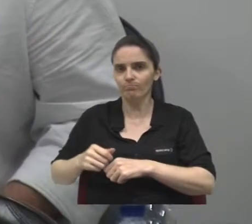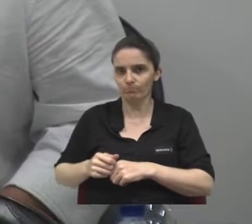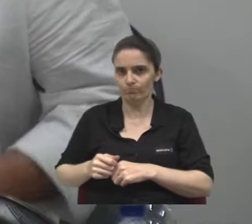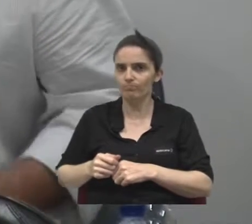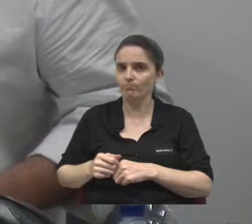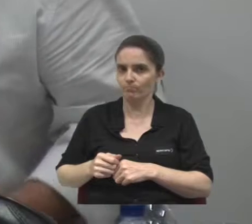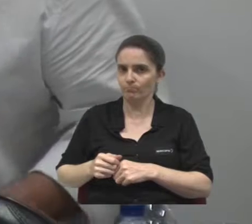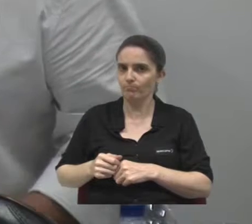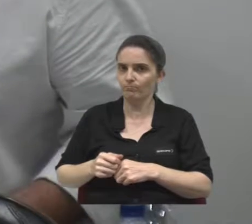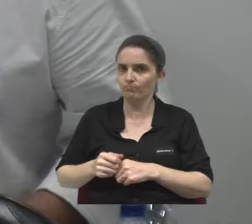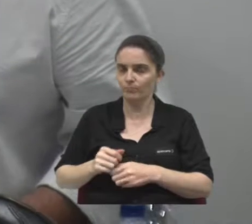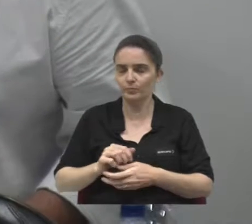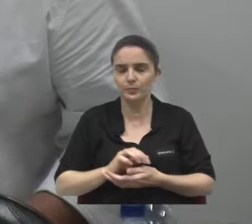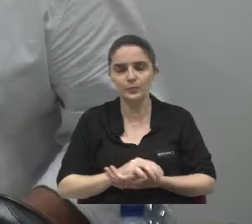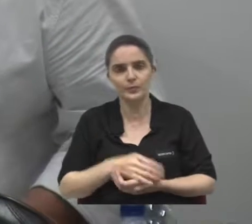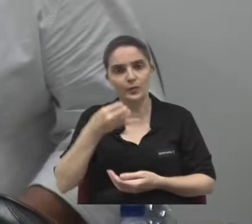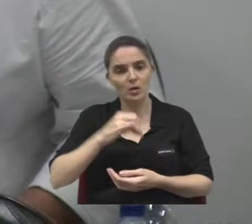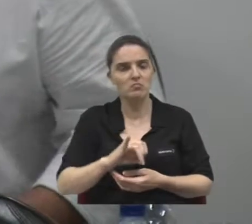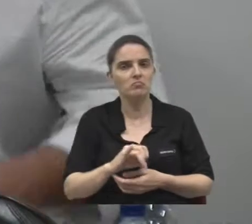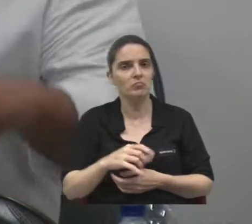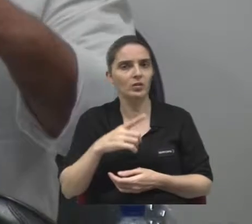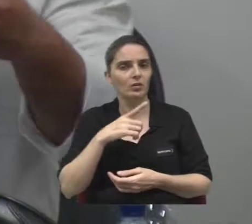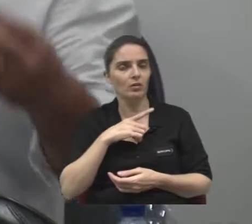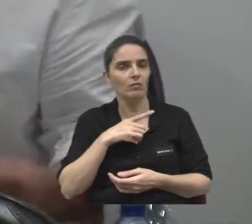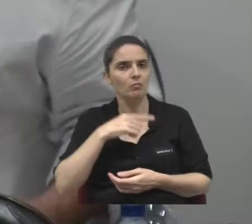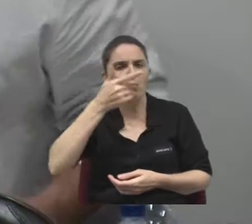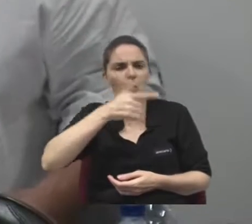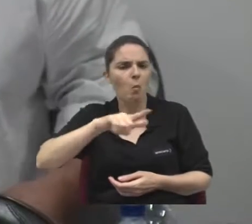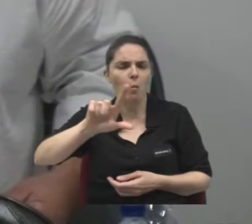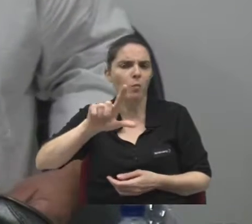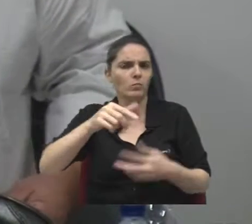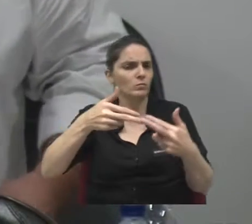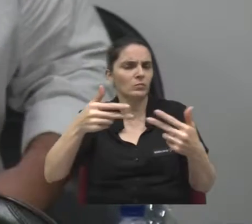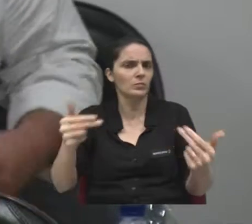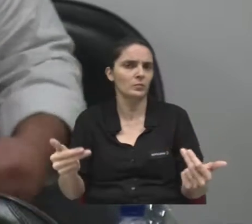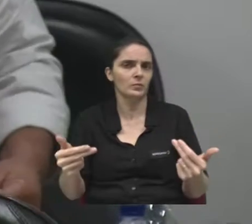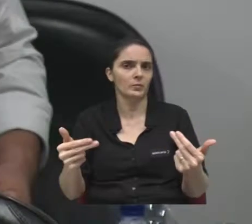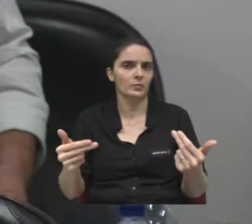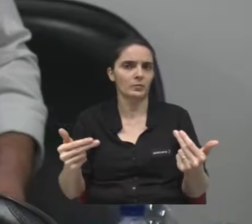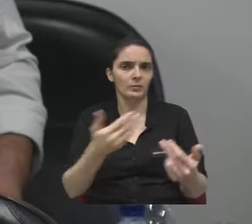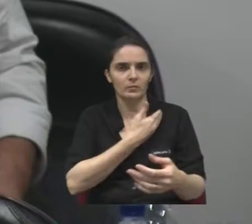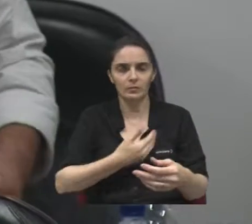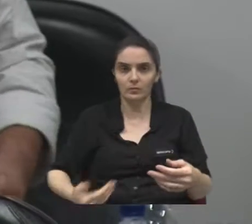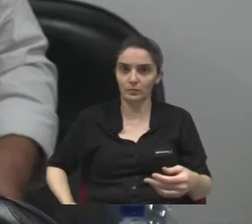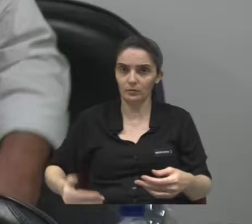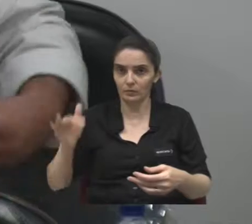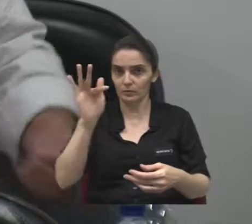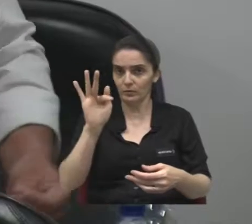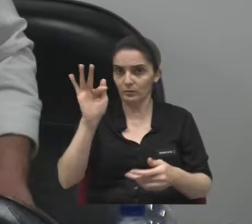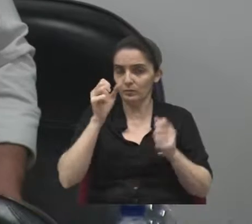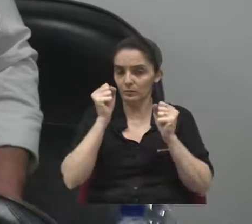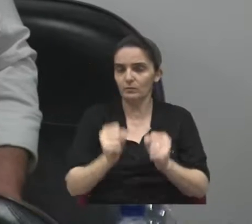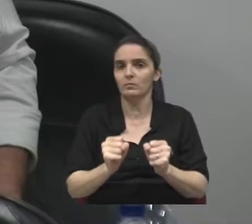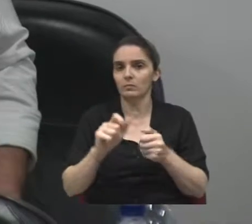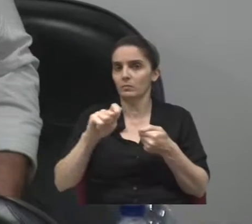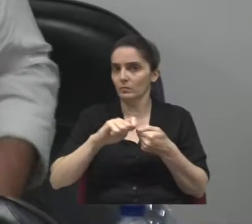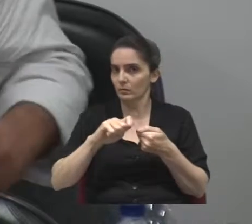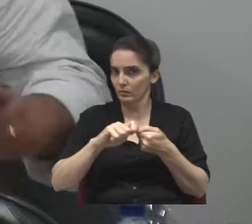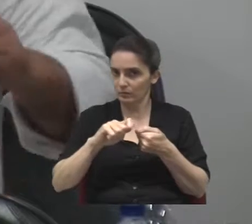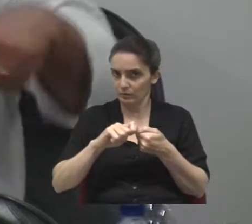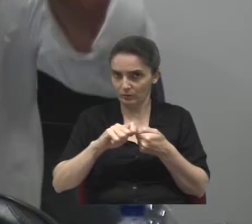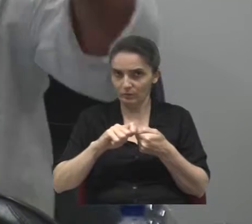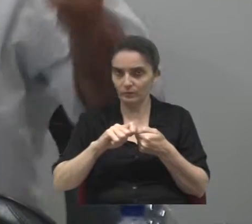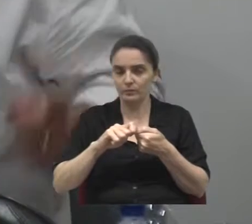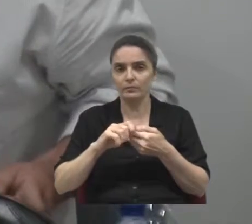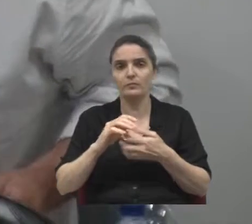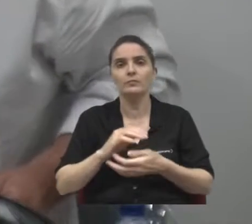Se tem outras alternativas que o governo federal pode provocar com a transferência de outra área, aí